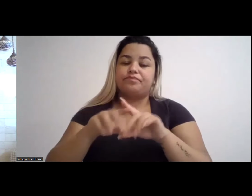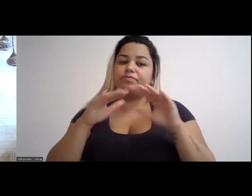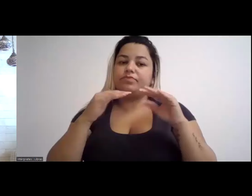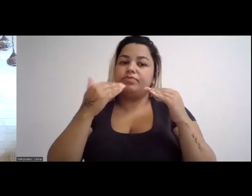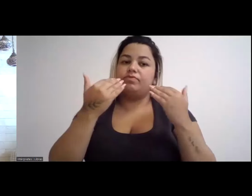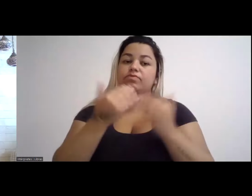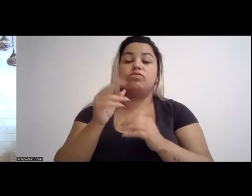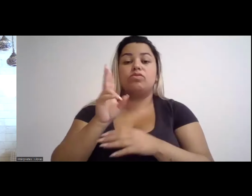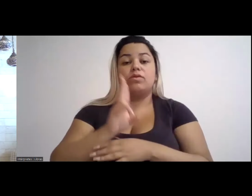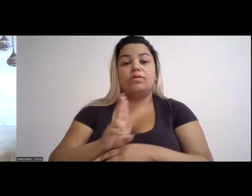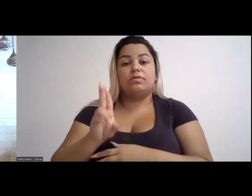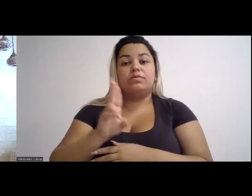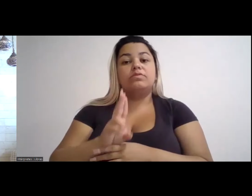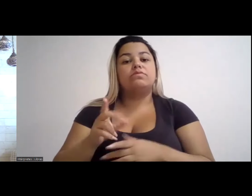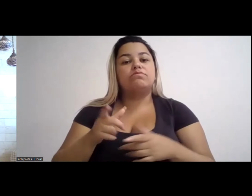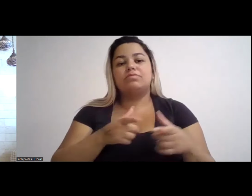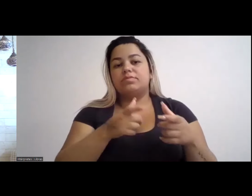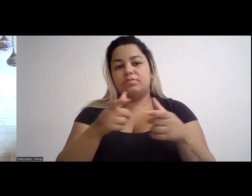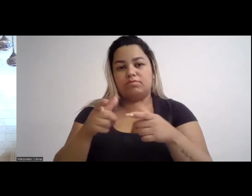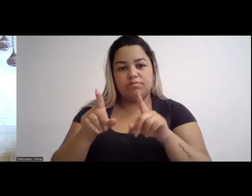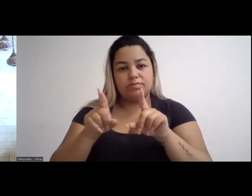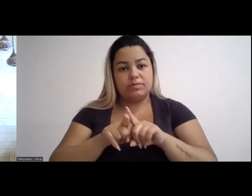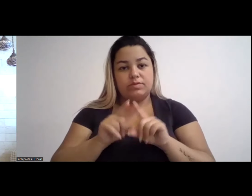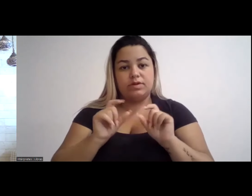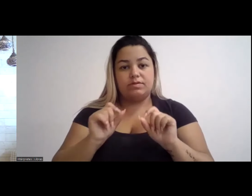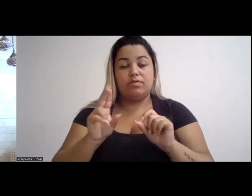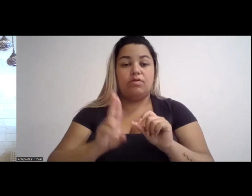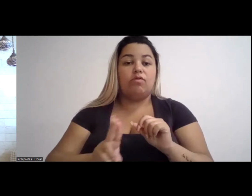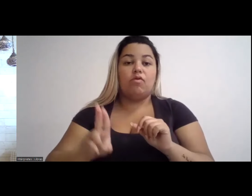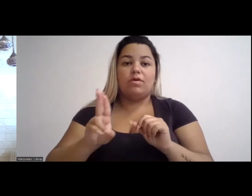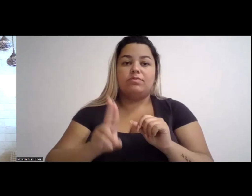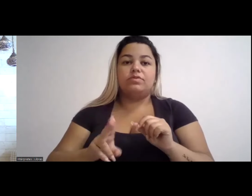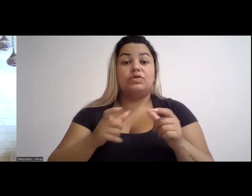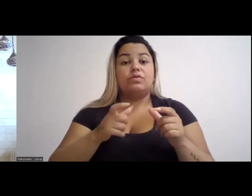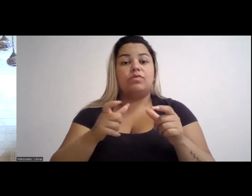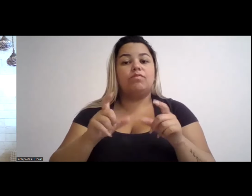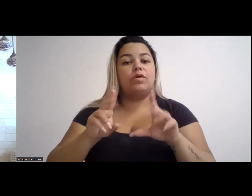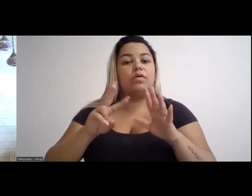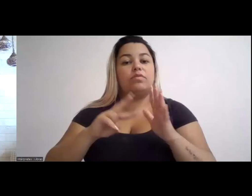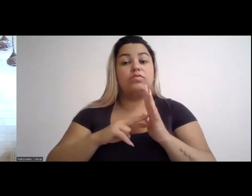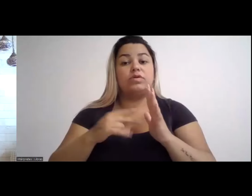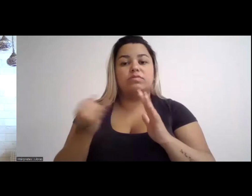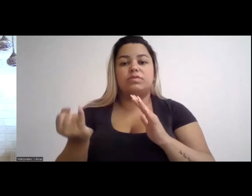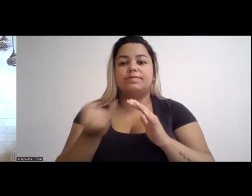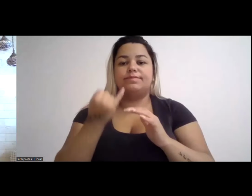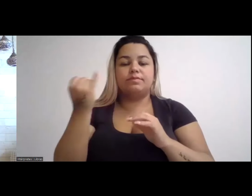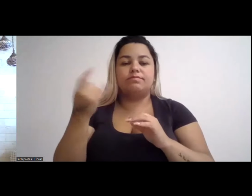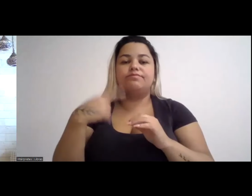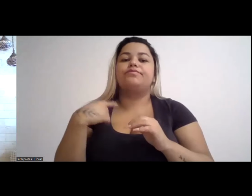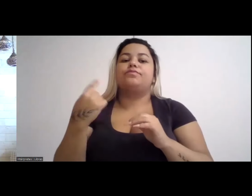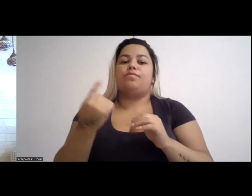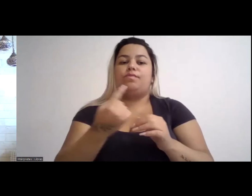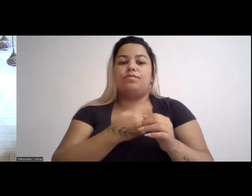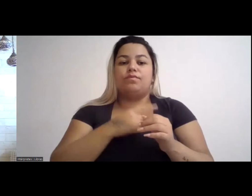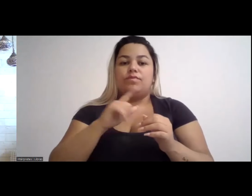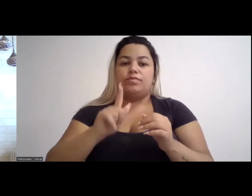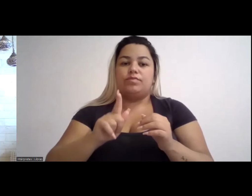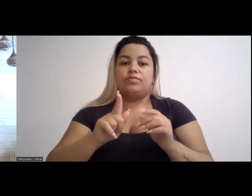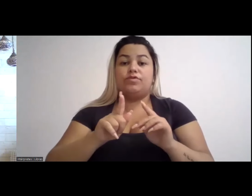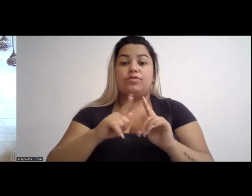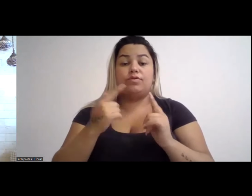os usos do território, e o conceito de uso do território é um conceito essencial ao nosso grande geógrafo baiano,